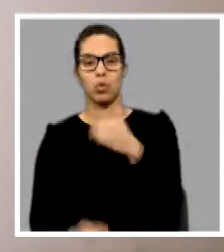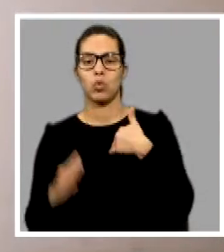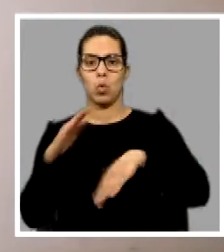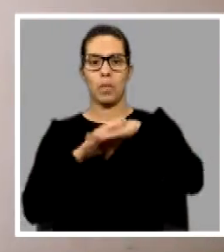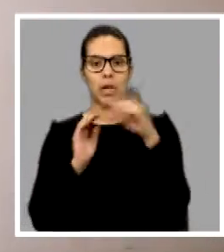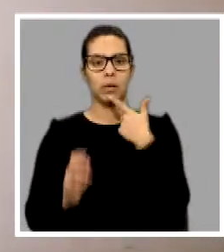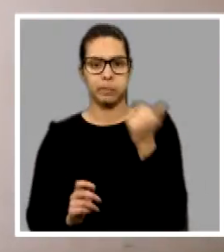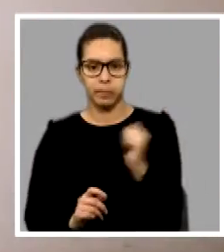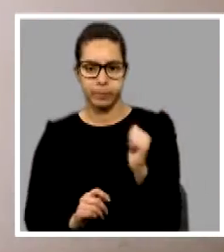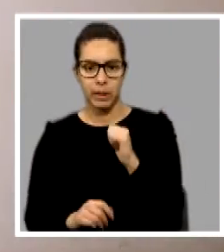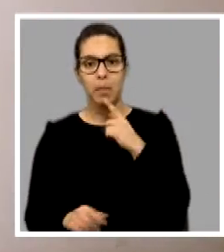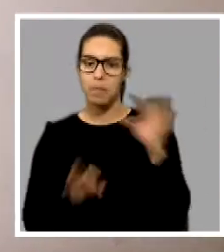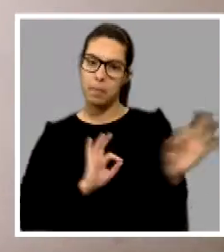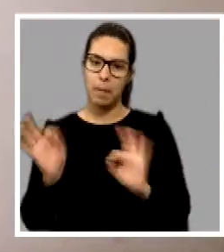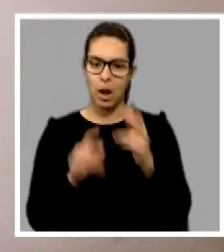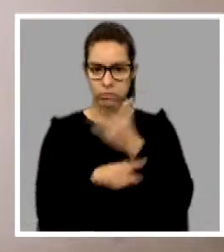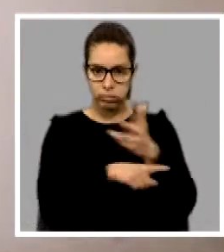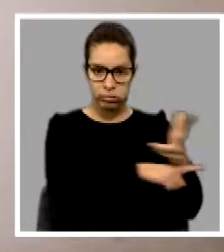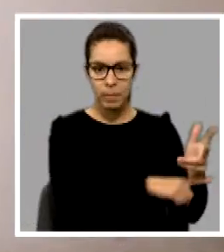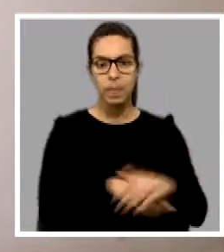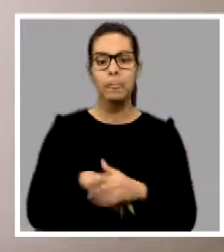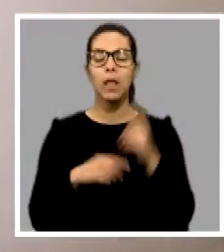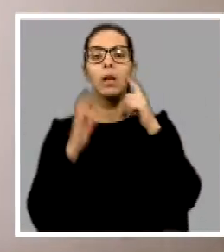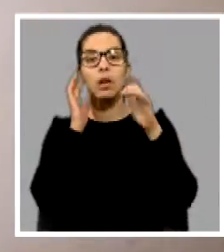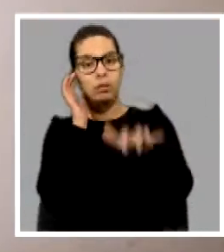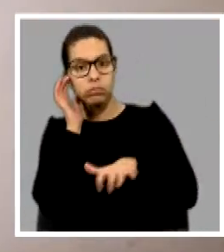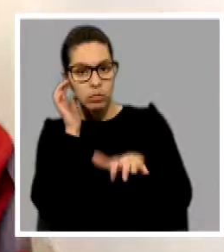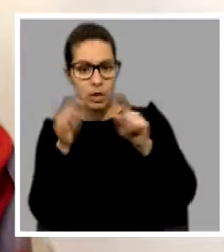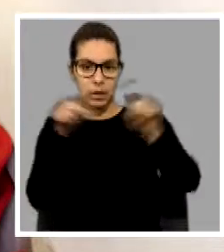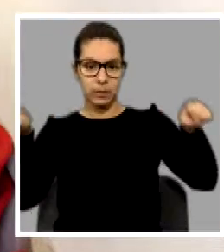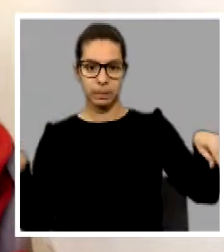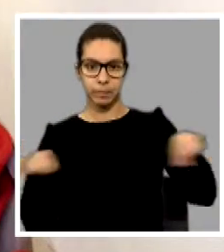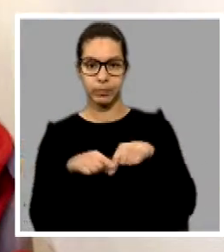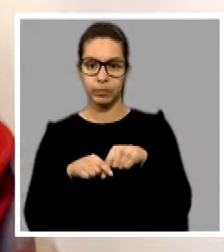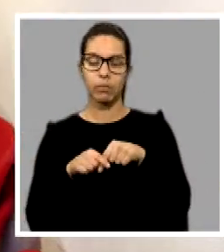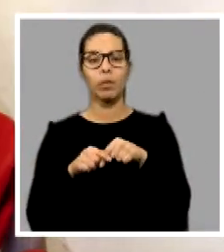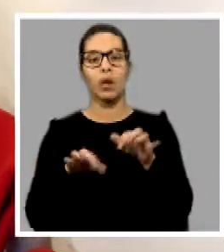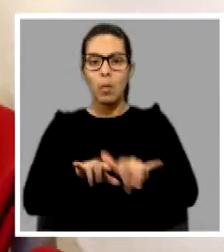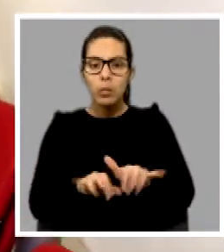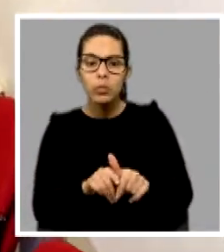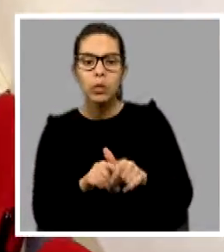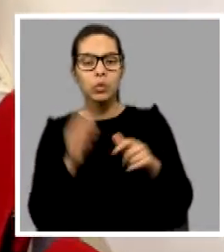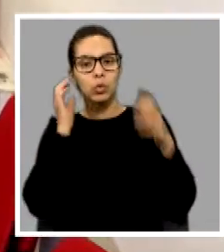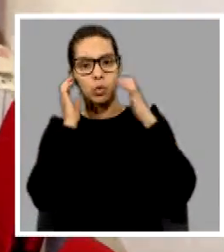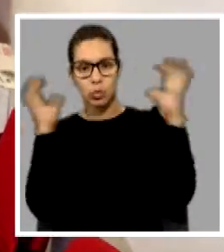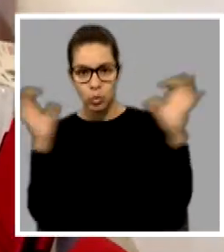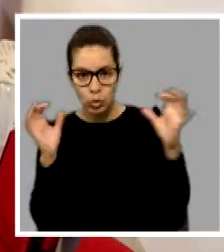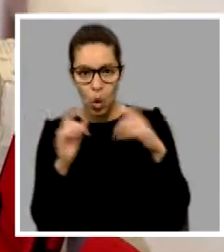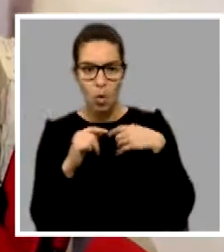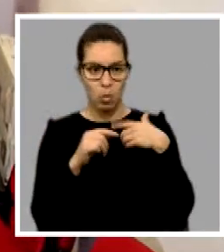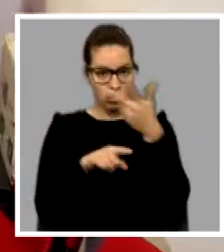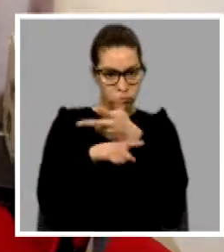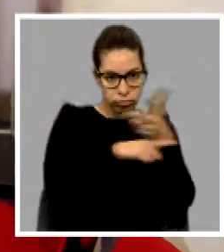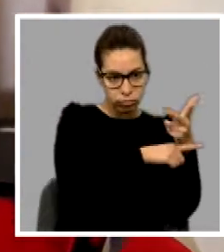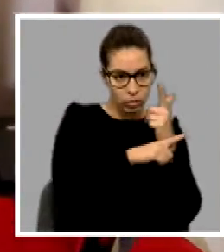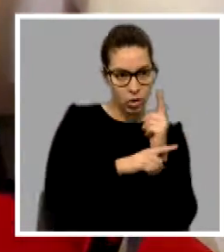não meia hora. E agora, só nos falta preparar a gravação. A regi é a parte maquinal da operação. Aqui